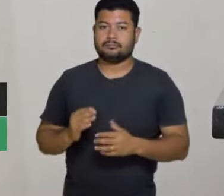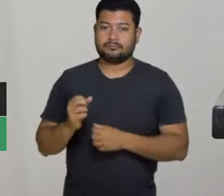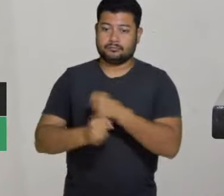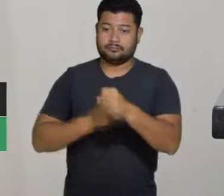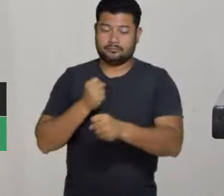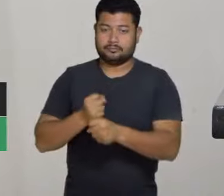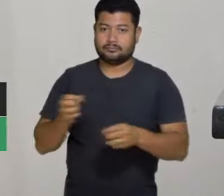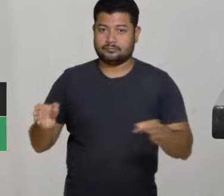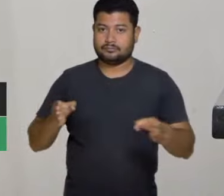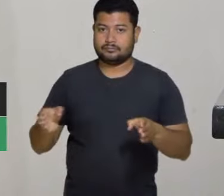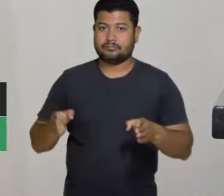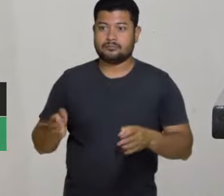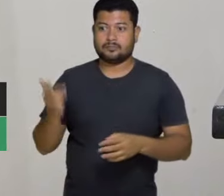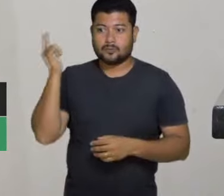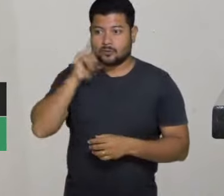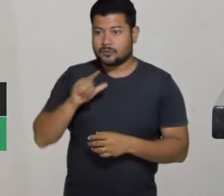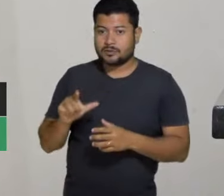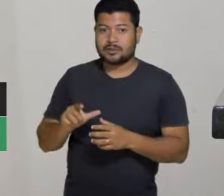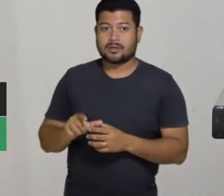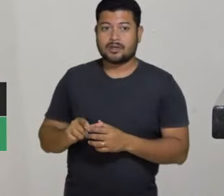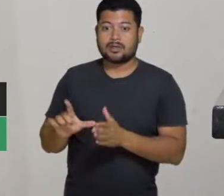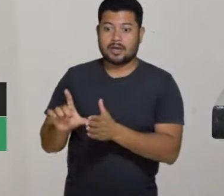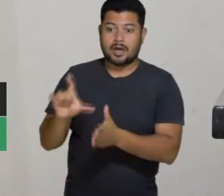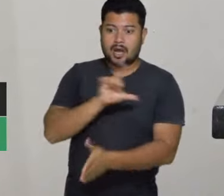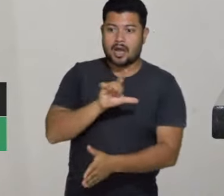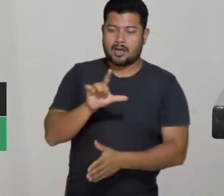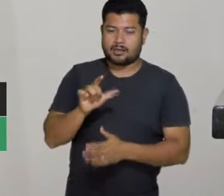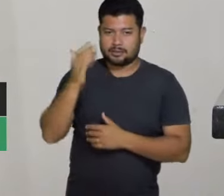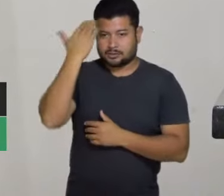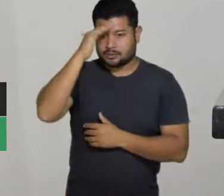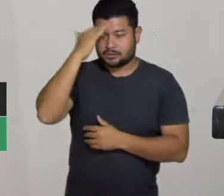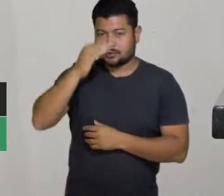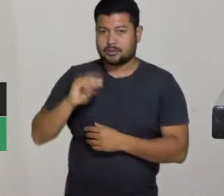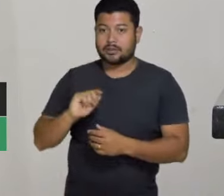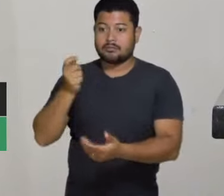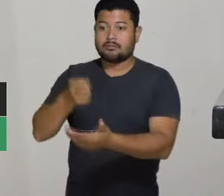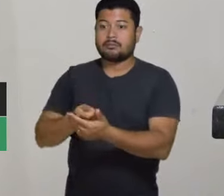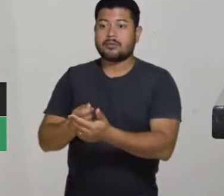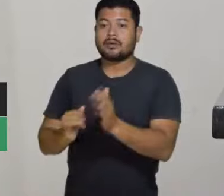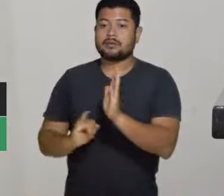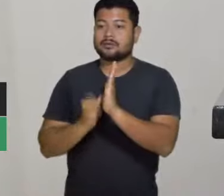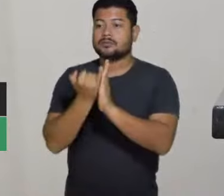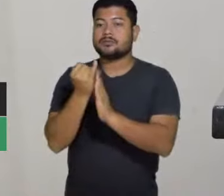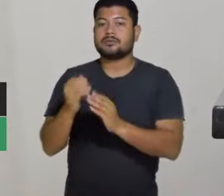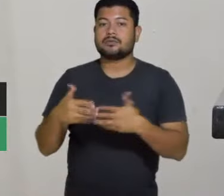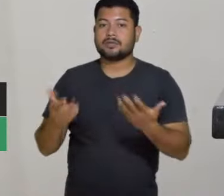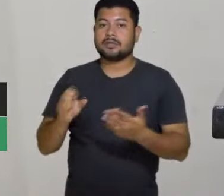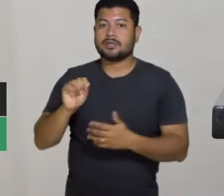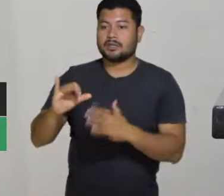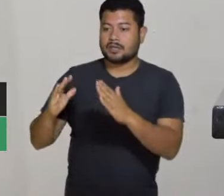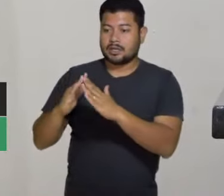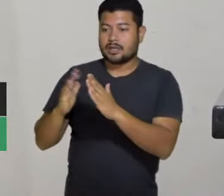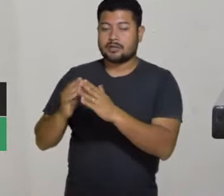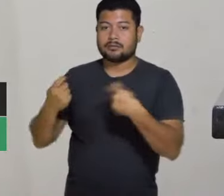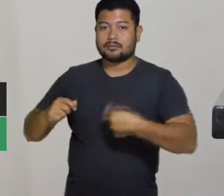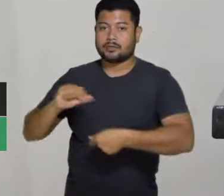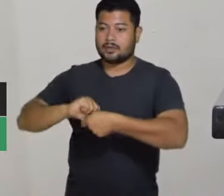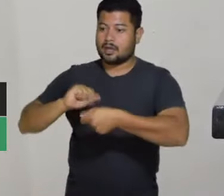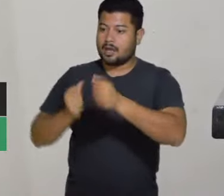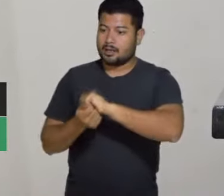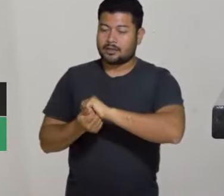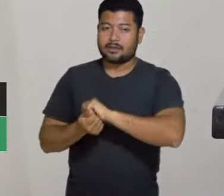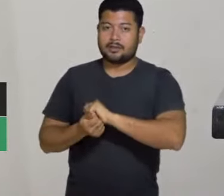proporcionando previsibilidade e proteção ao poder de compra do pagador de impostos. Se em casa eu preciso adaptar minhas contas baseado